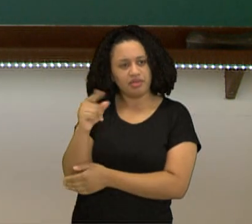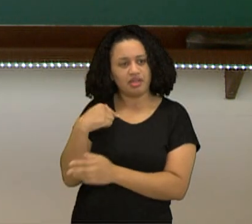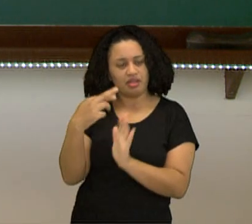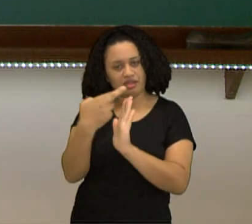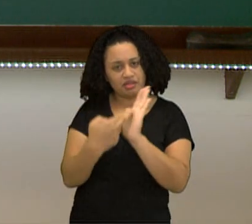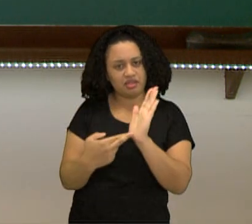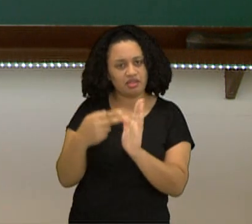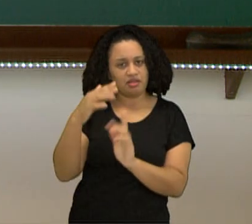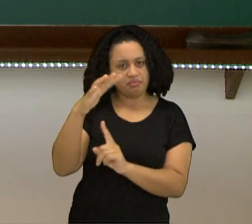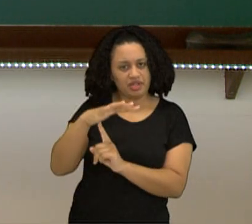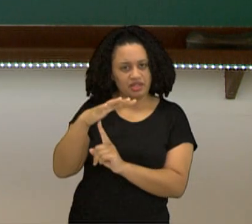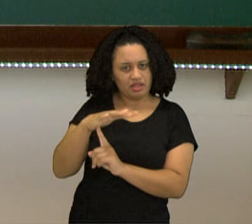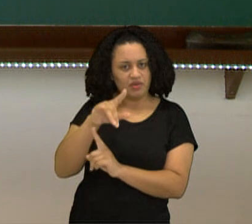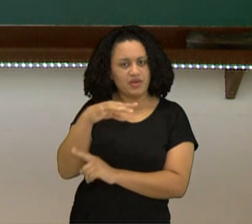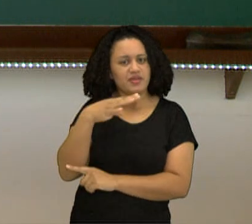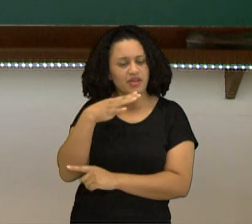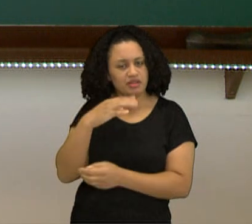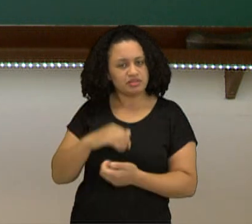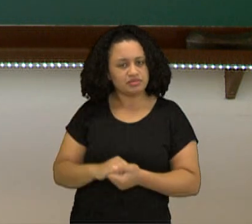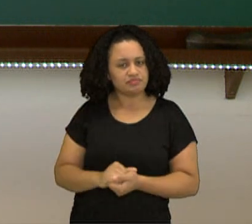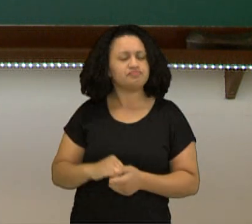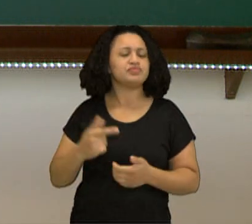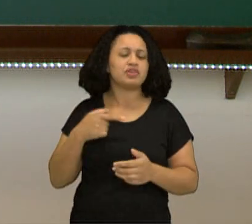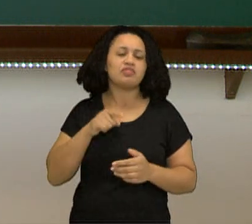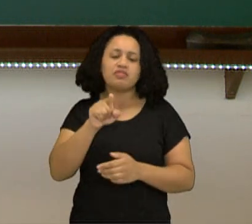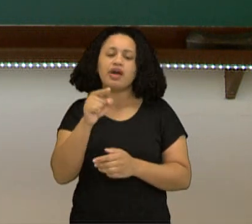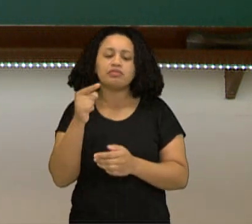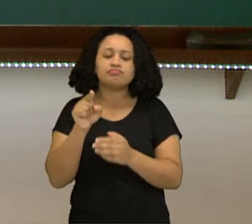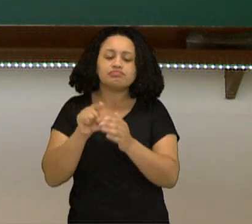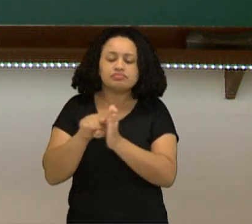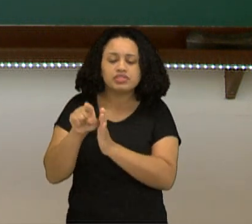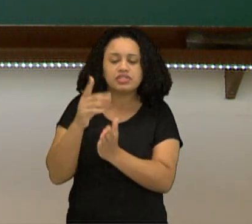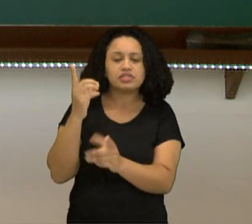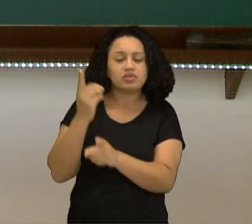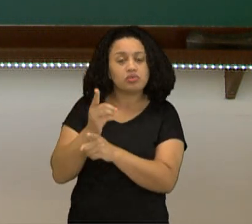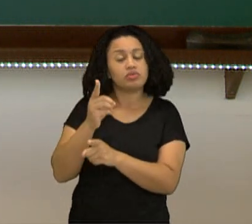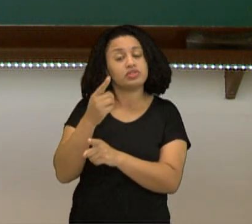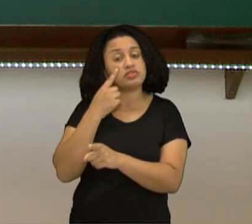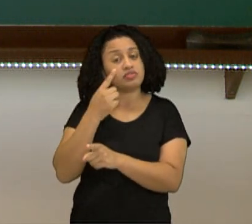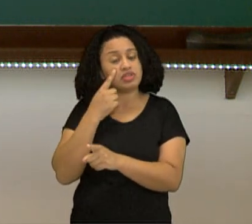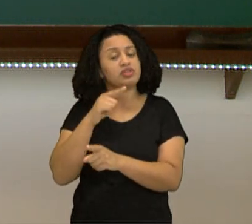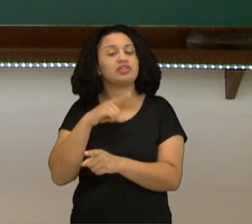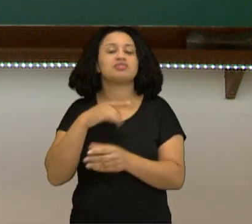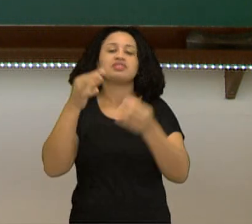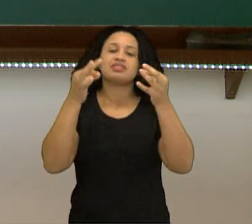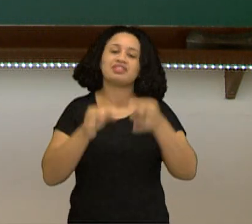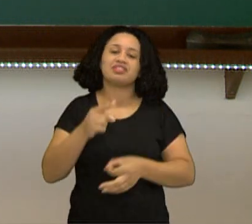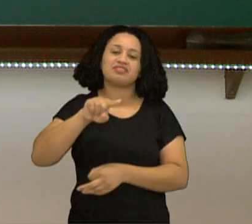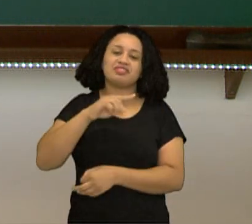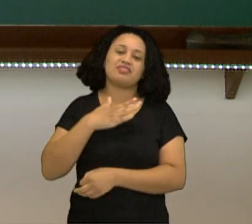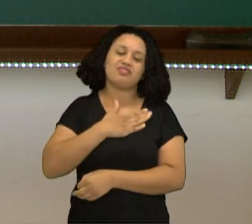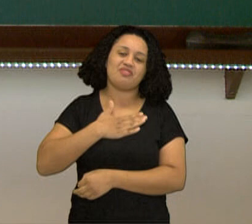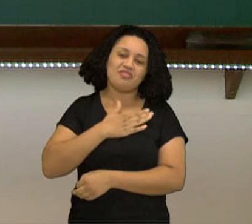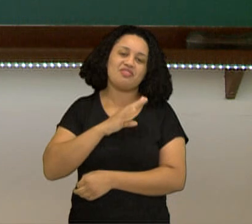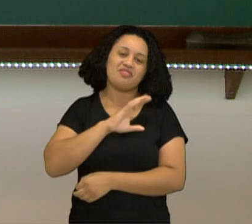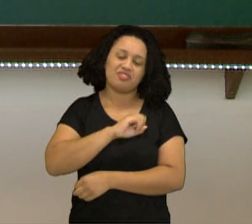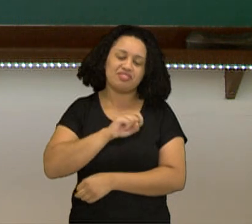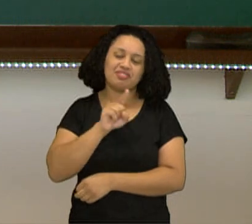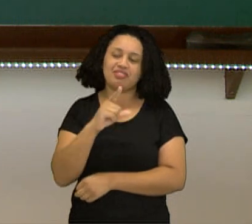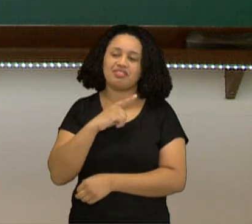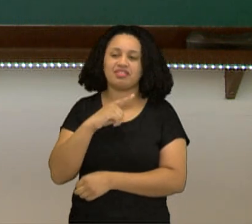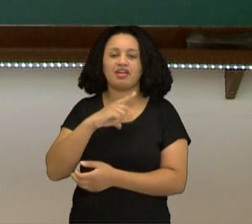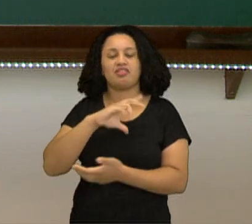o momento de vocês acessarem, conhecerem a plataforma. Tenho certeza que vocês vão adorar. Lá vocês terão muitas